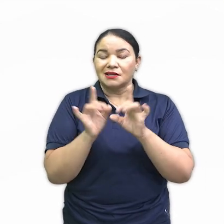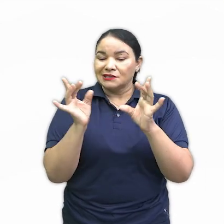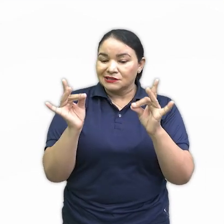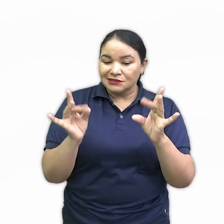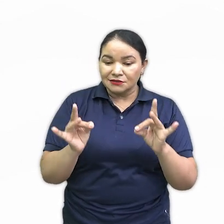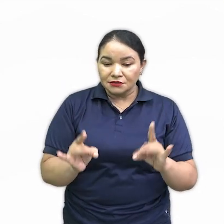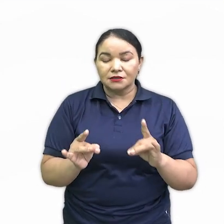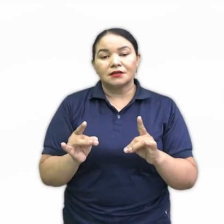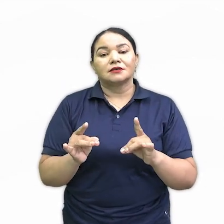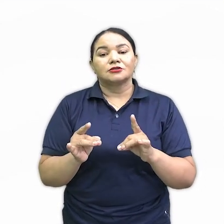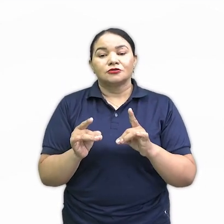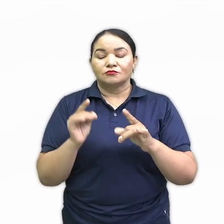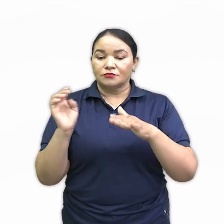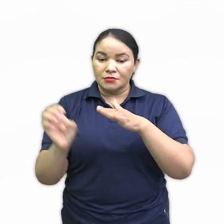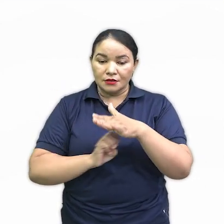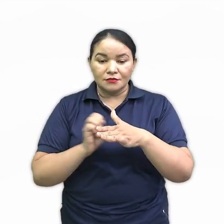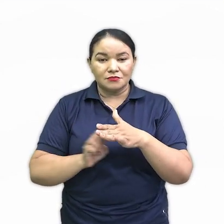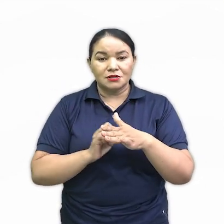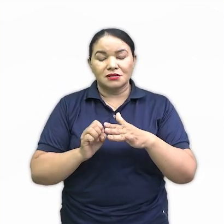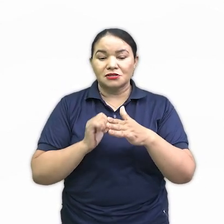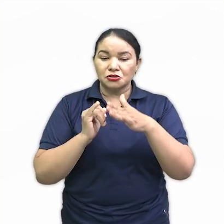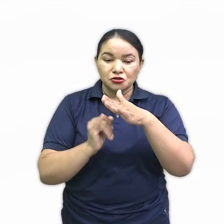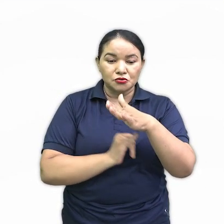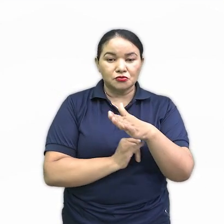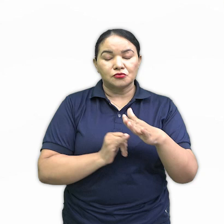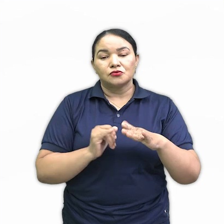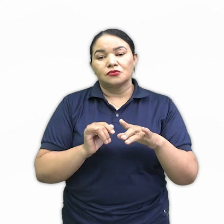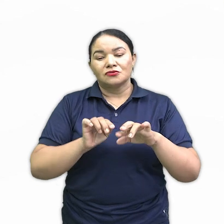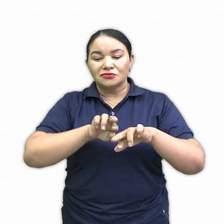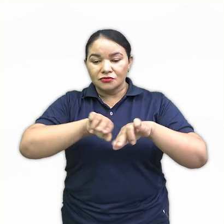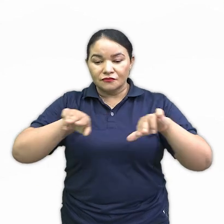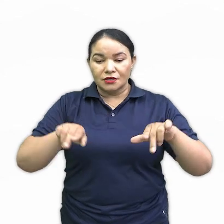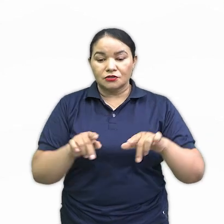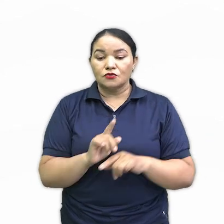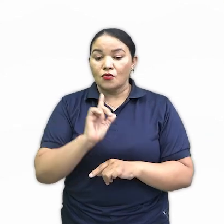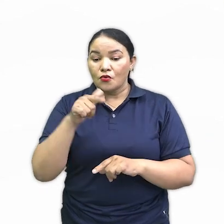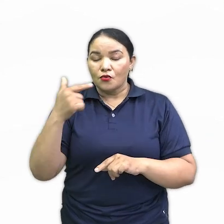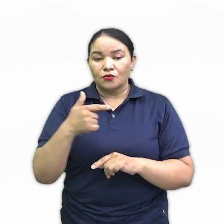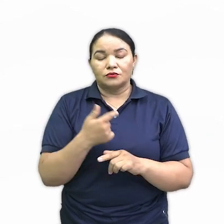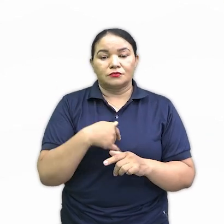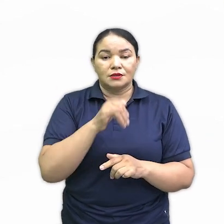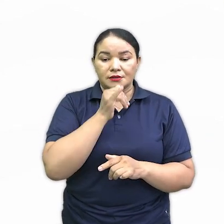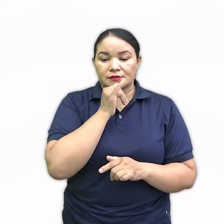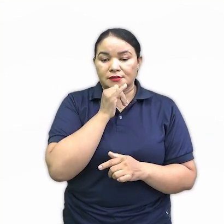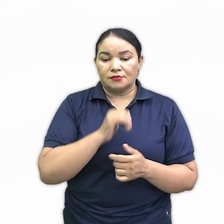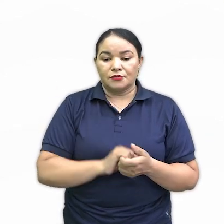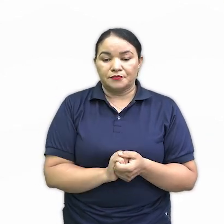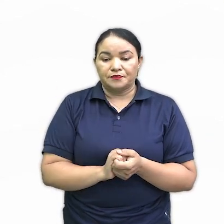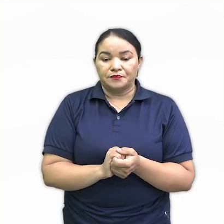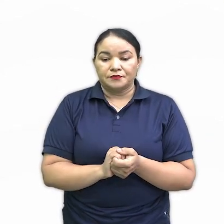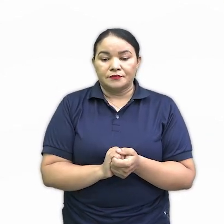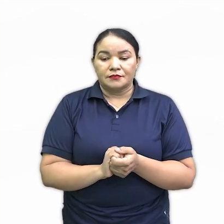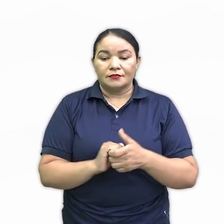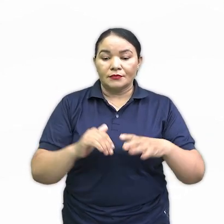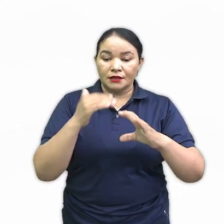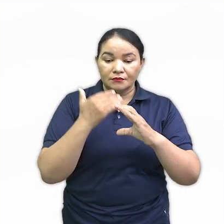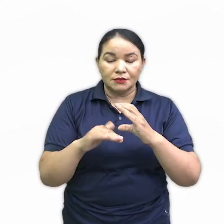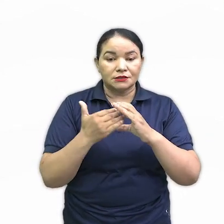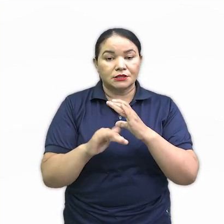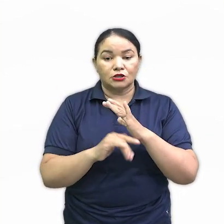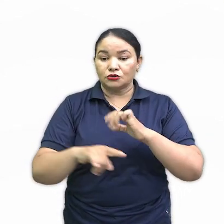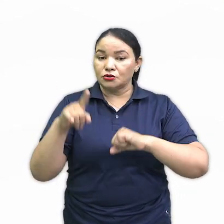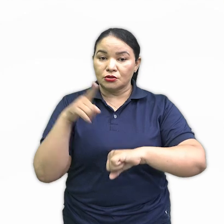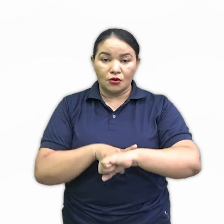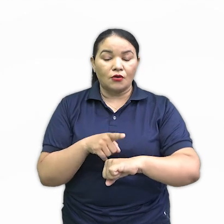institucionais, ok? Mas temos mais exemplos aqui. As mensagens instantâneas, que